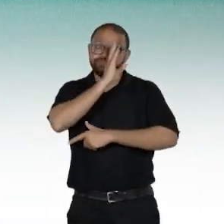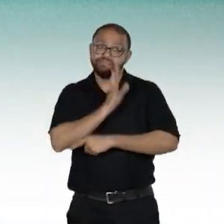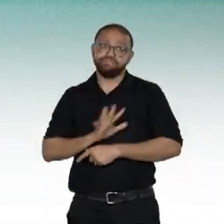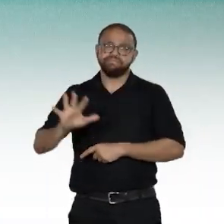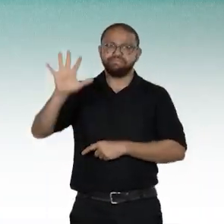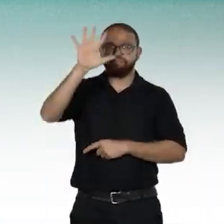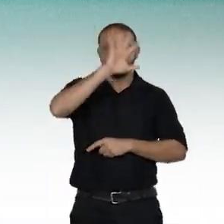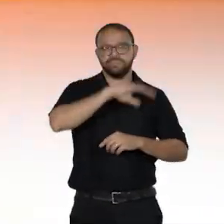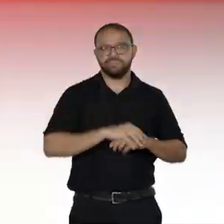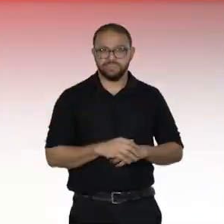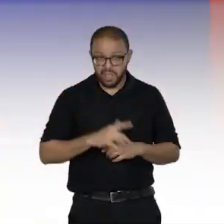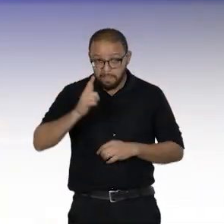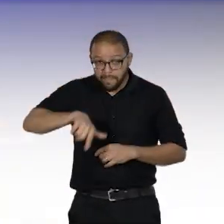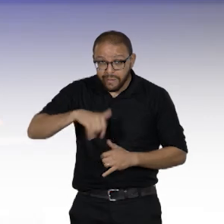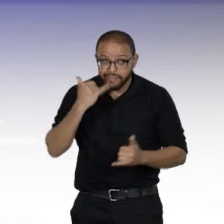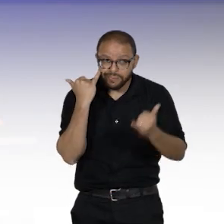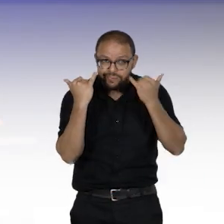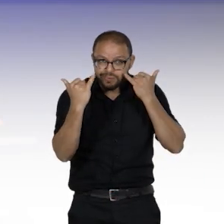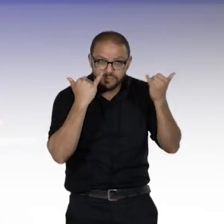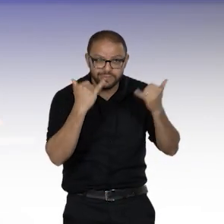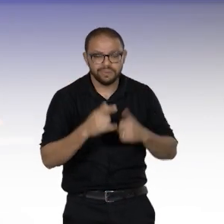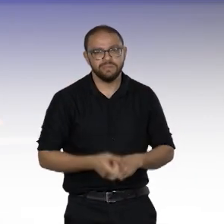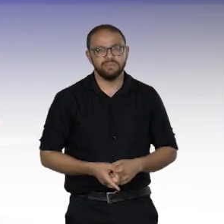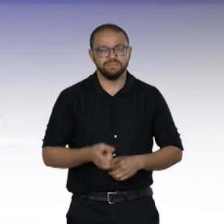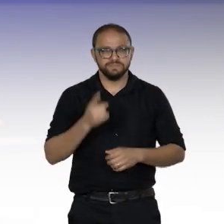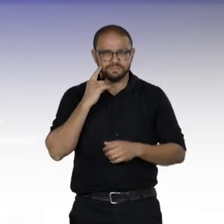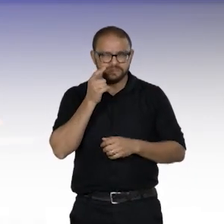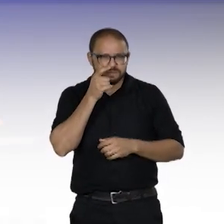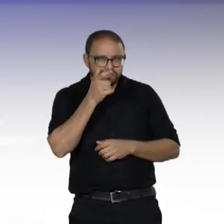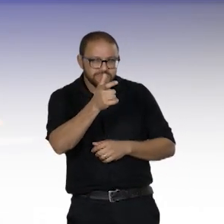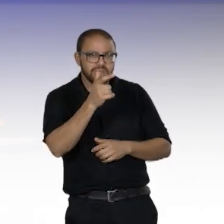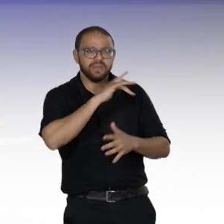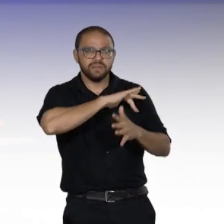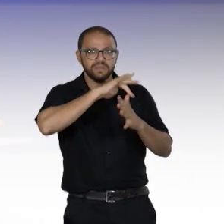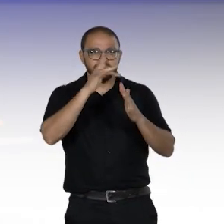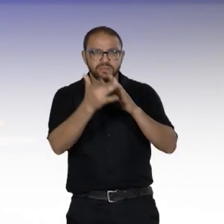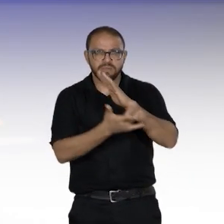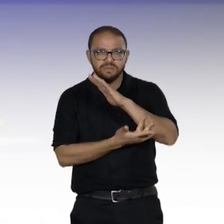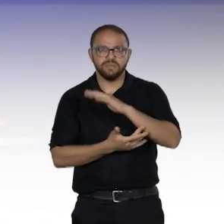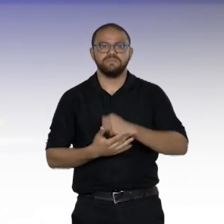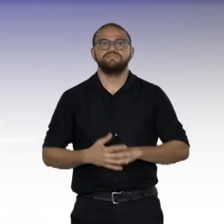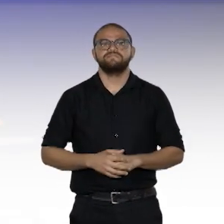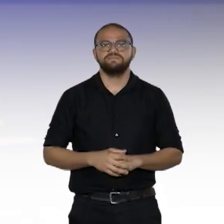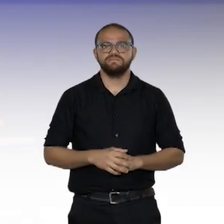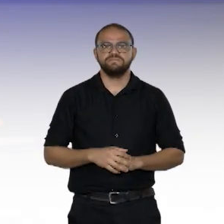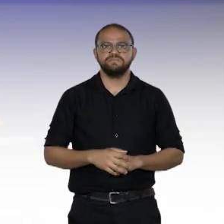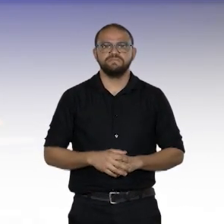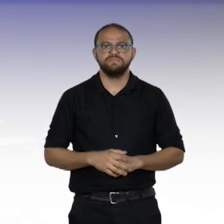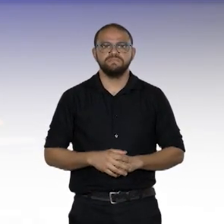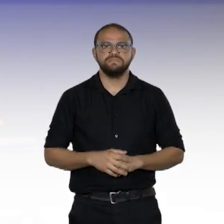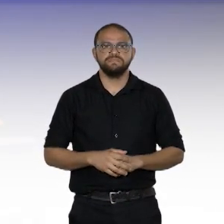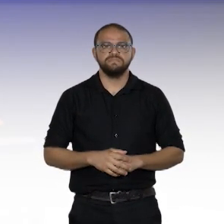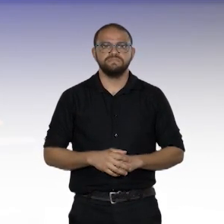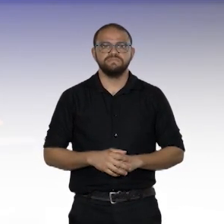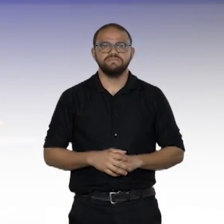nosso país quer mais informações como essa fique de olho nas nossas redes sociais